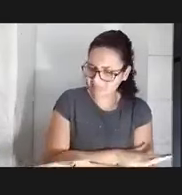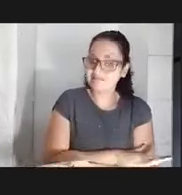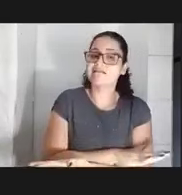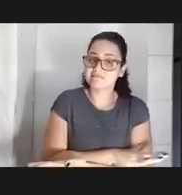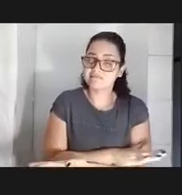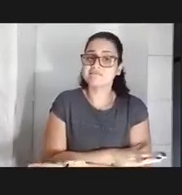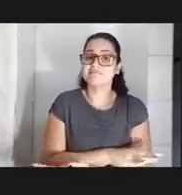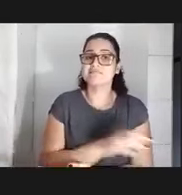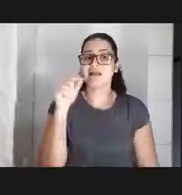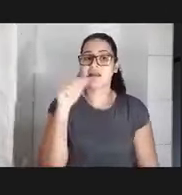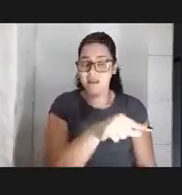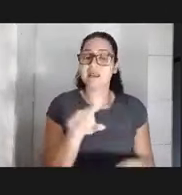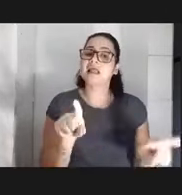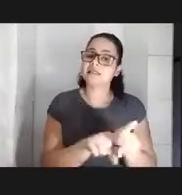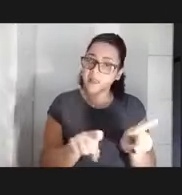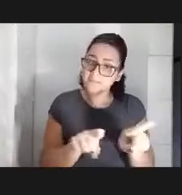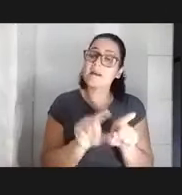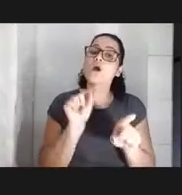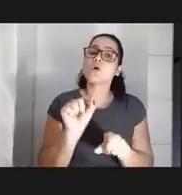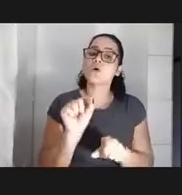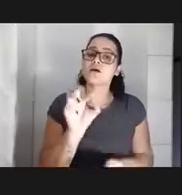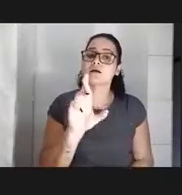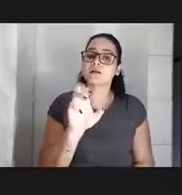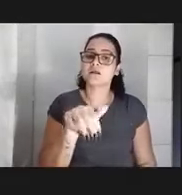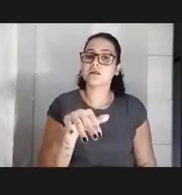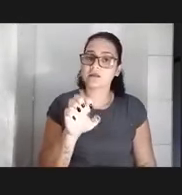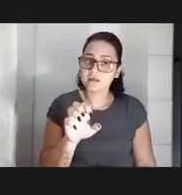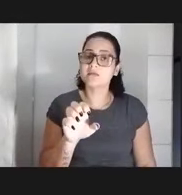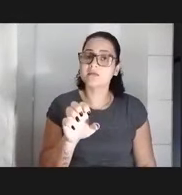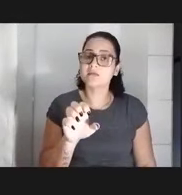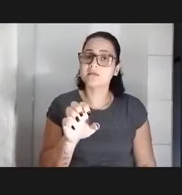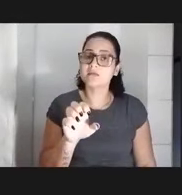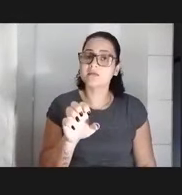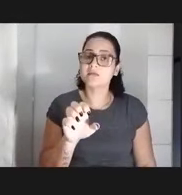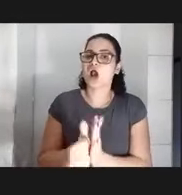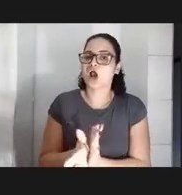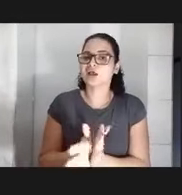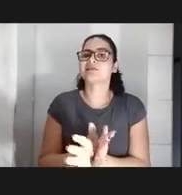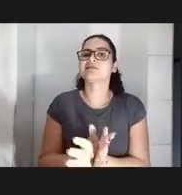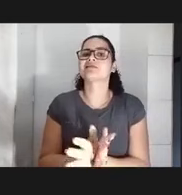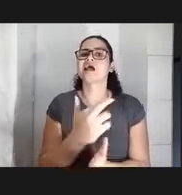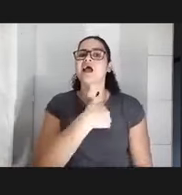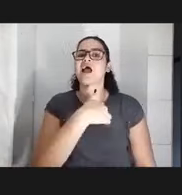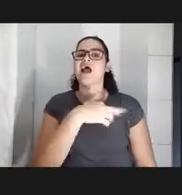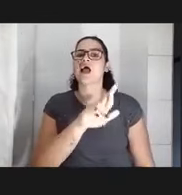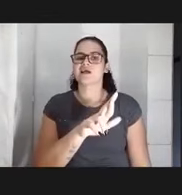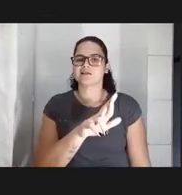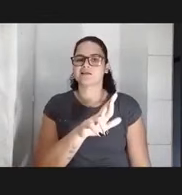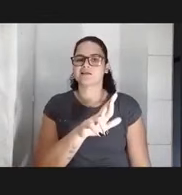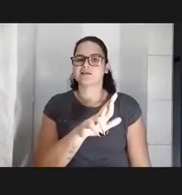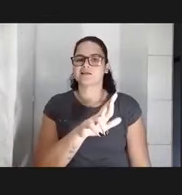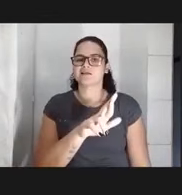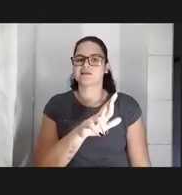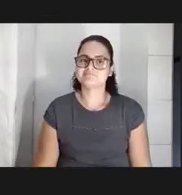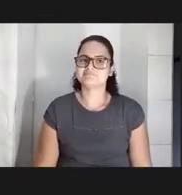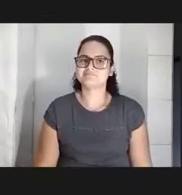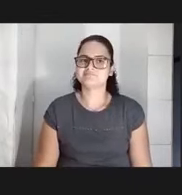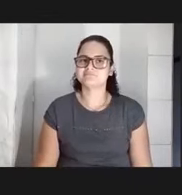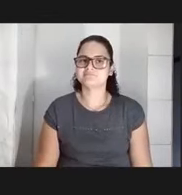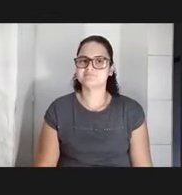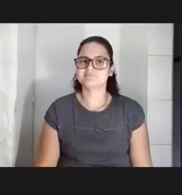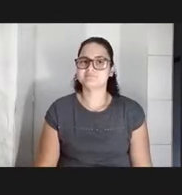ele também está cometendo o crime do etnocídio, né? Porque o que está acontecendo aqui na minha